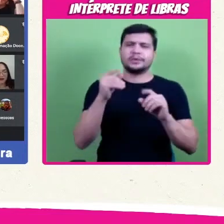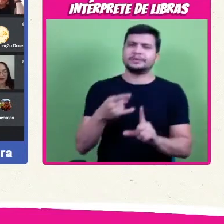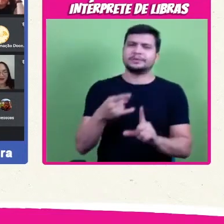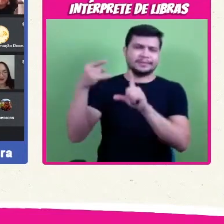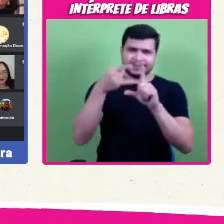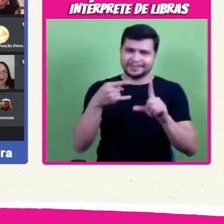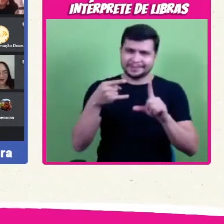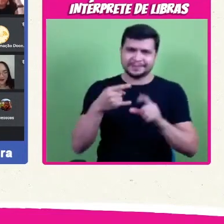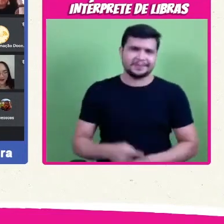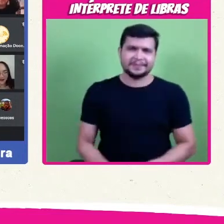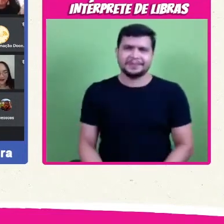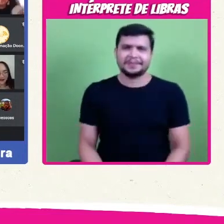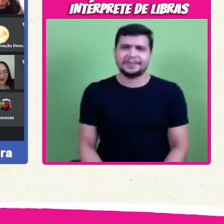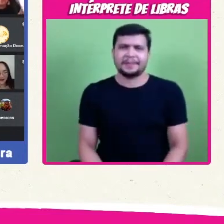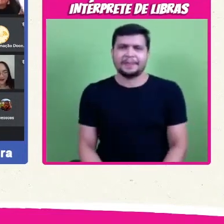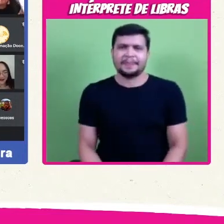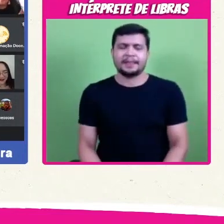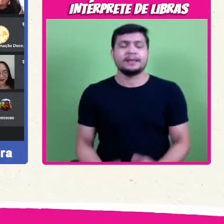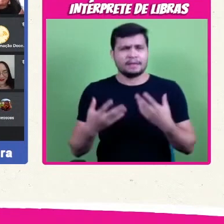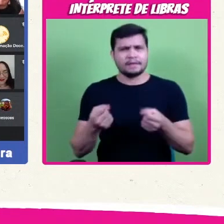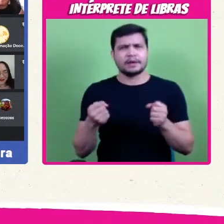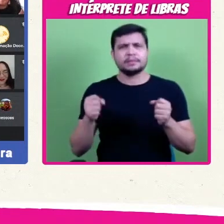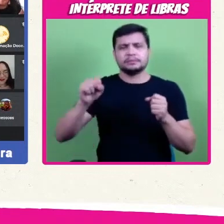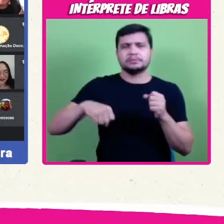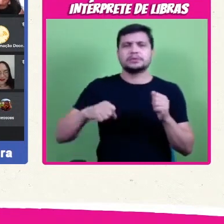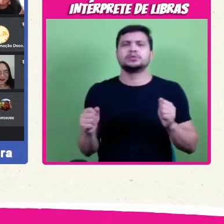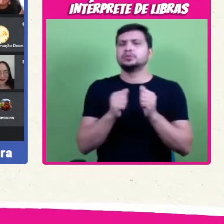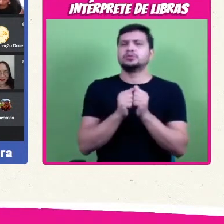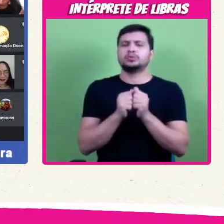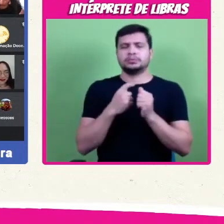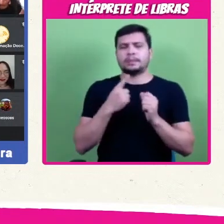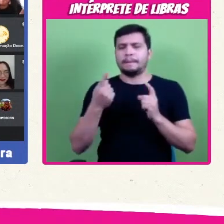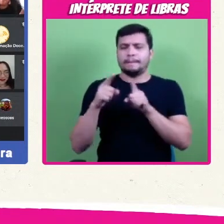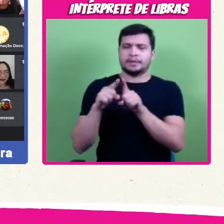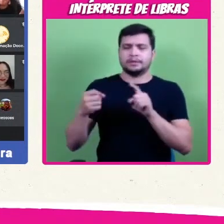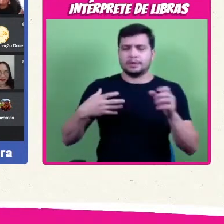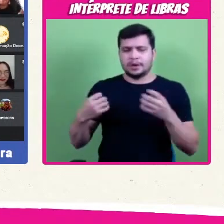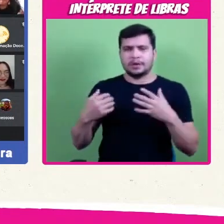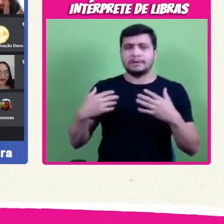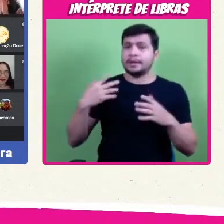Natália, né? Então, vamos construindo aí posteriormente novas parcerias e até amanhã.